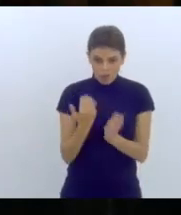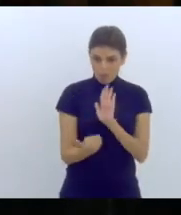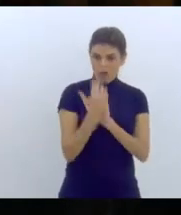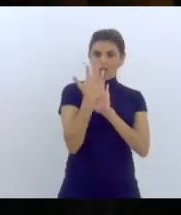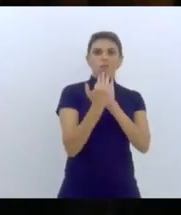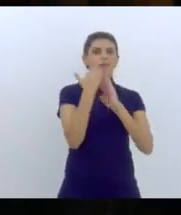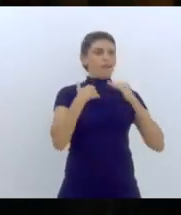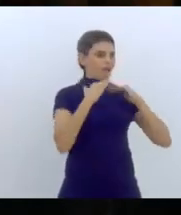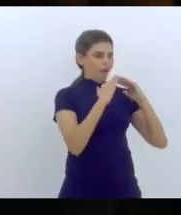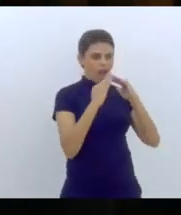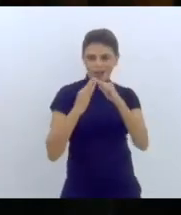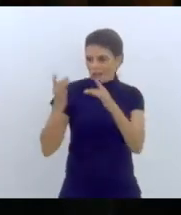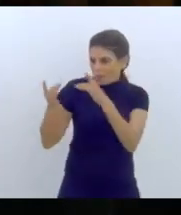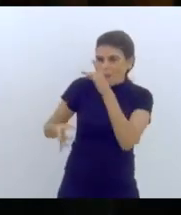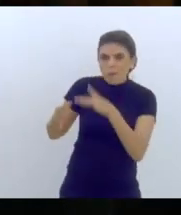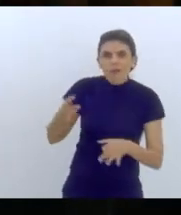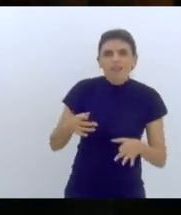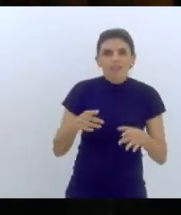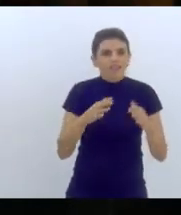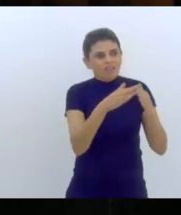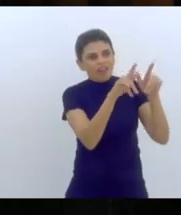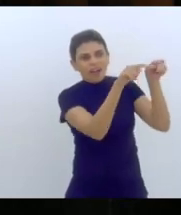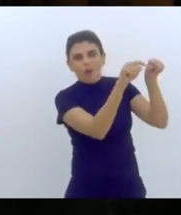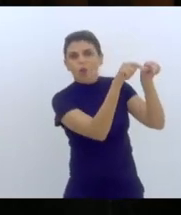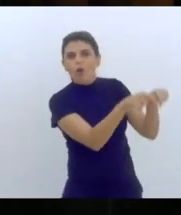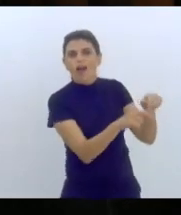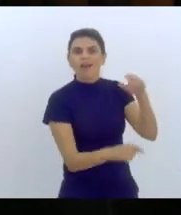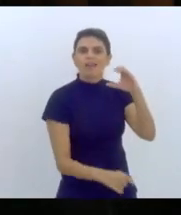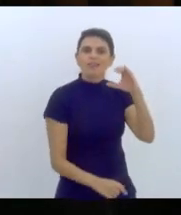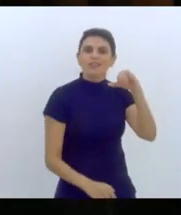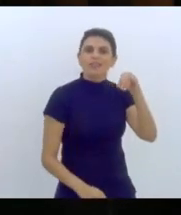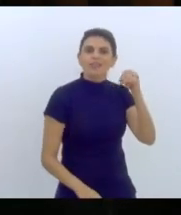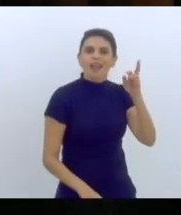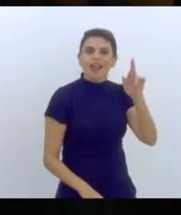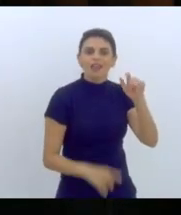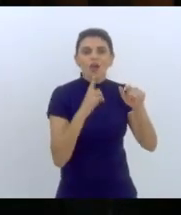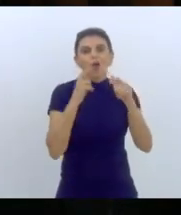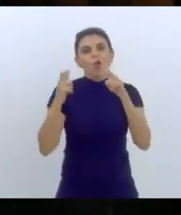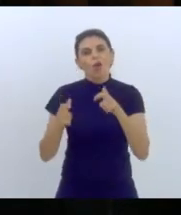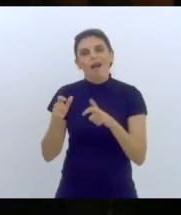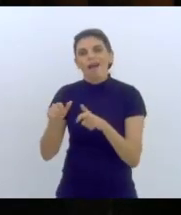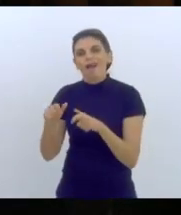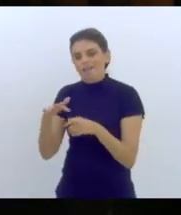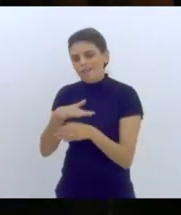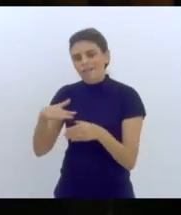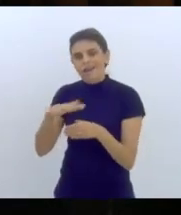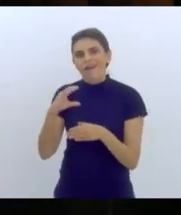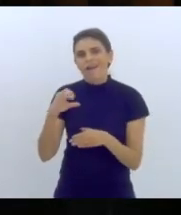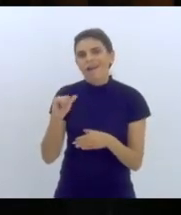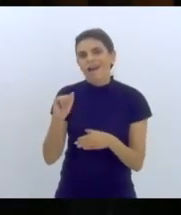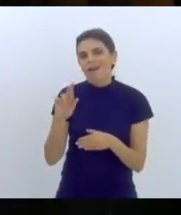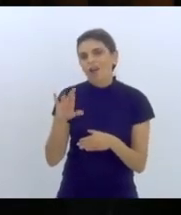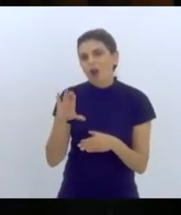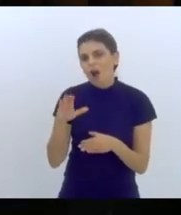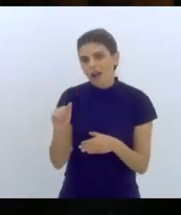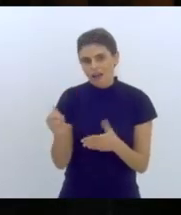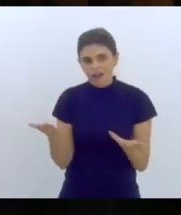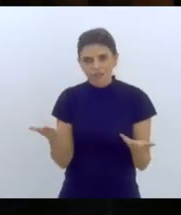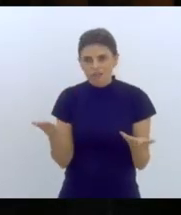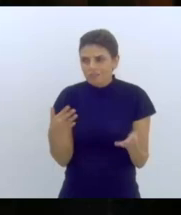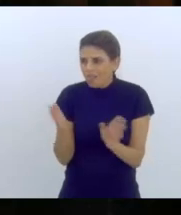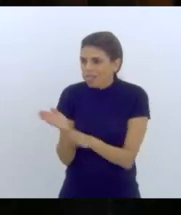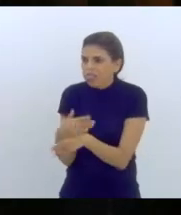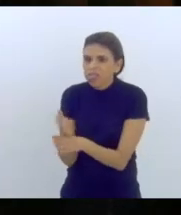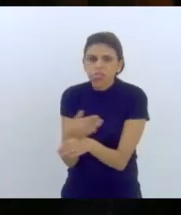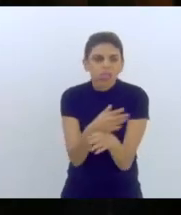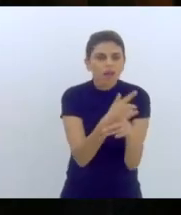não cheguem aqui e fiquem aqui na Cinelândia, aqui na Carioca, sendo colocada à prova de toda